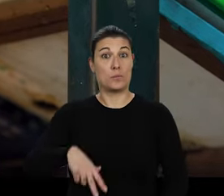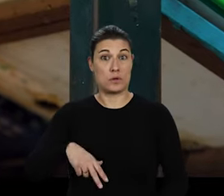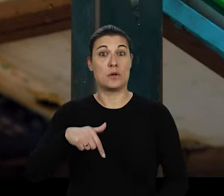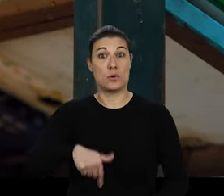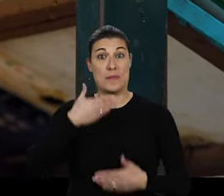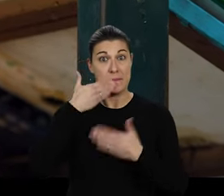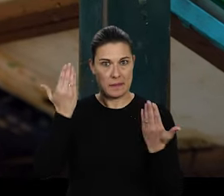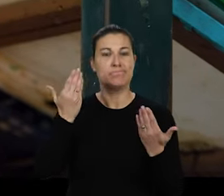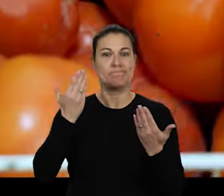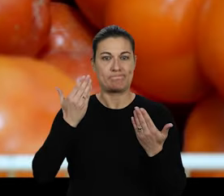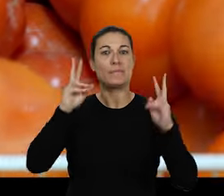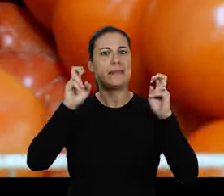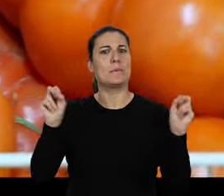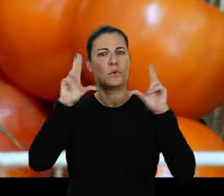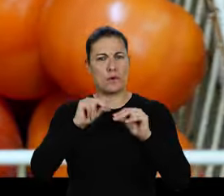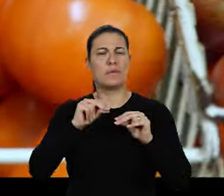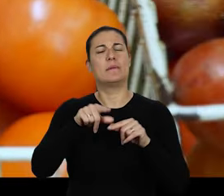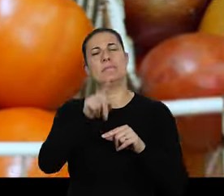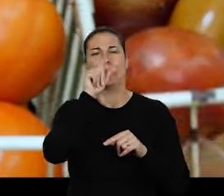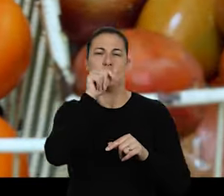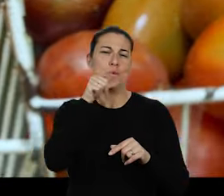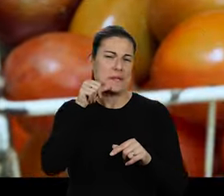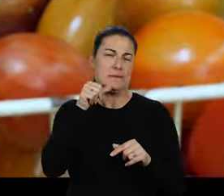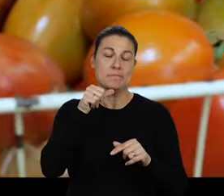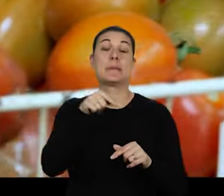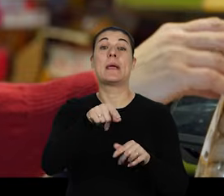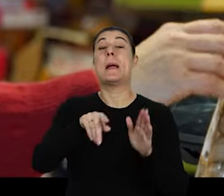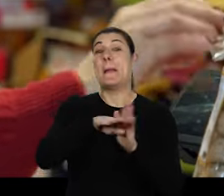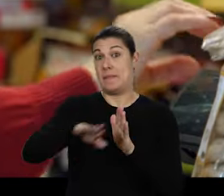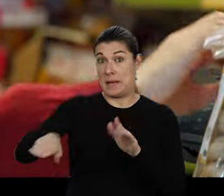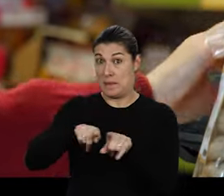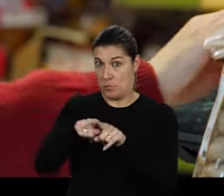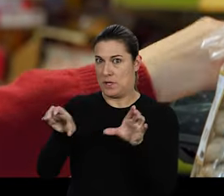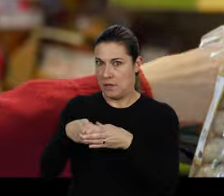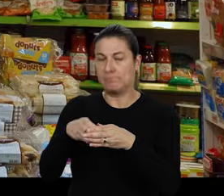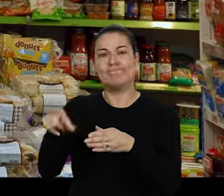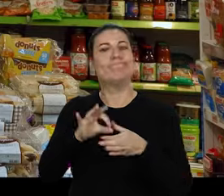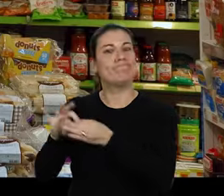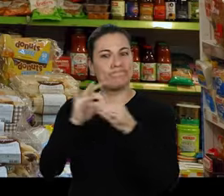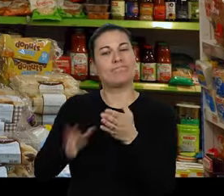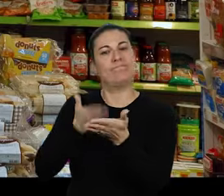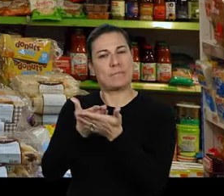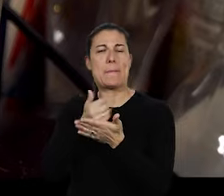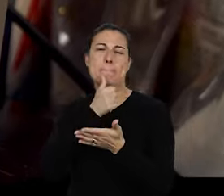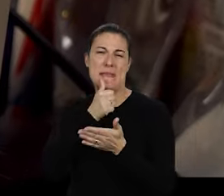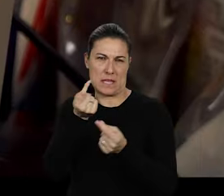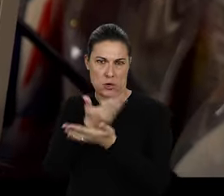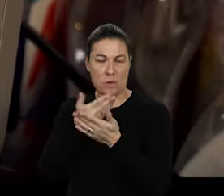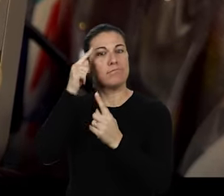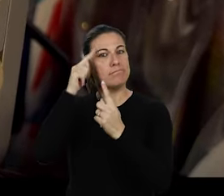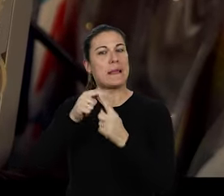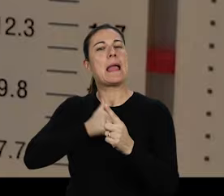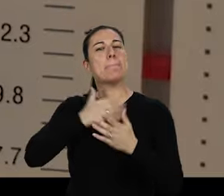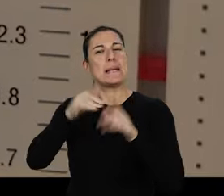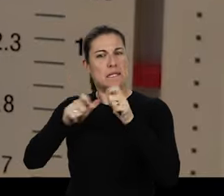Portugal acordou esta manhã com um novo tópico nas tendências do Twitter. Os partidos da direita estão unidos a apresentar uma nova medida económica direcionada a todos os